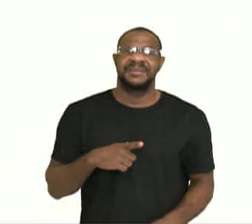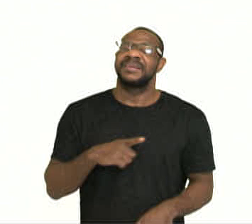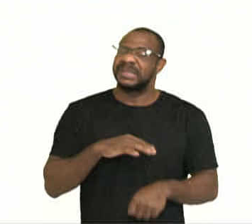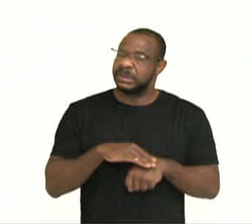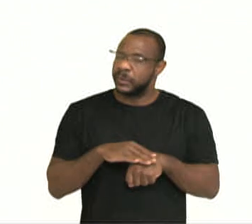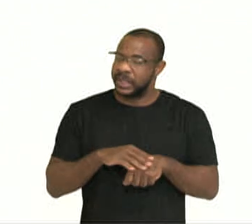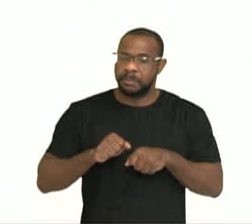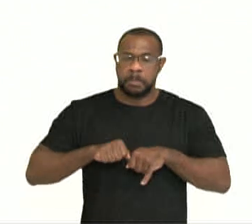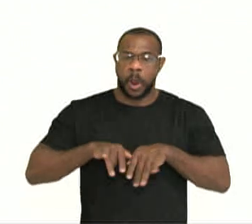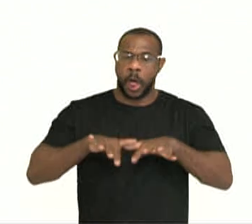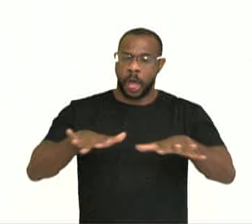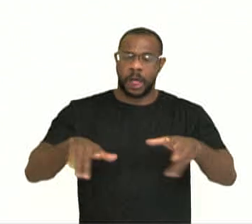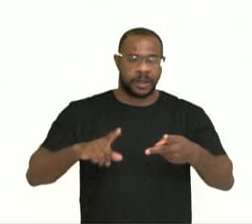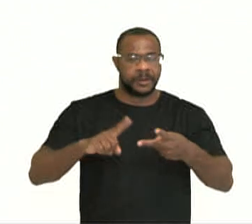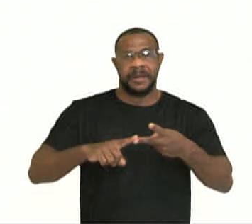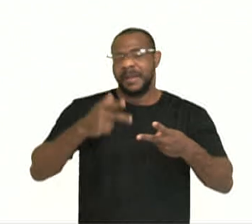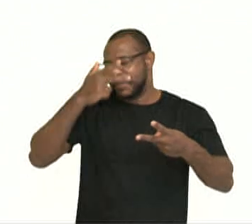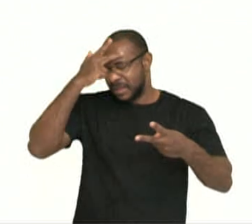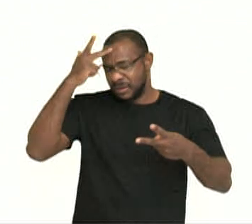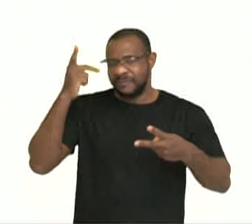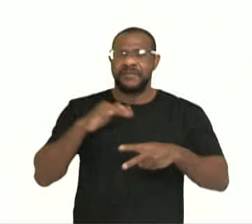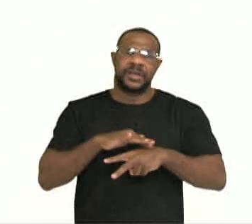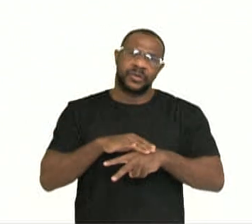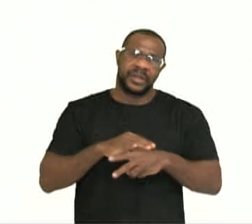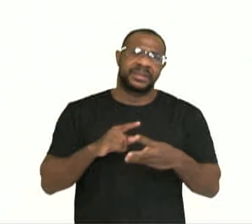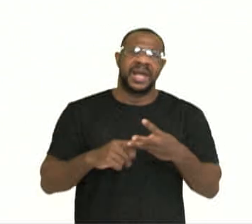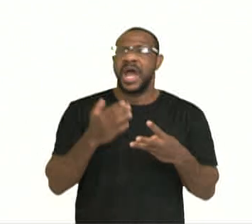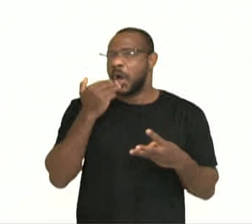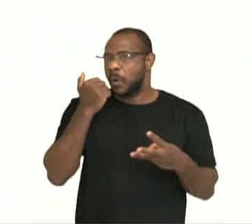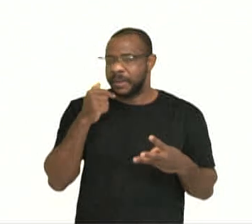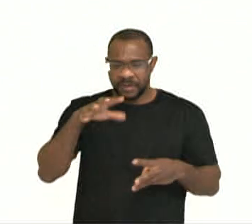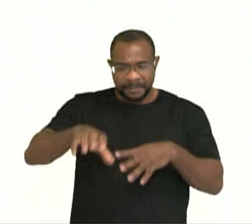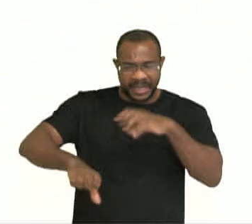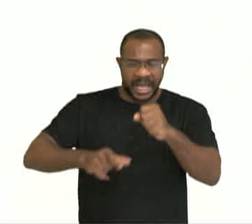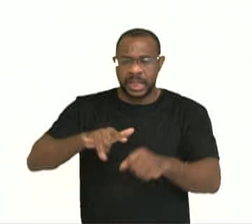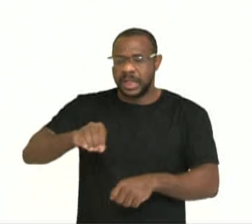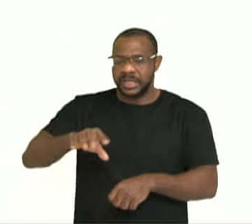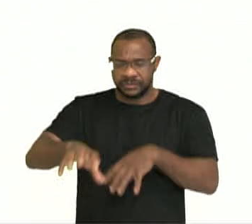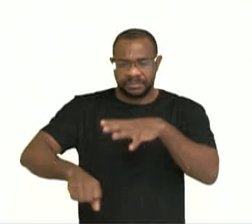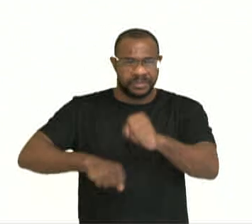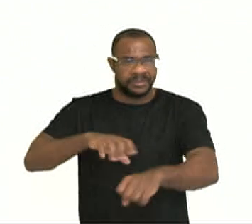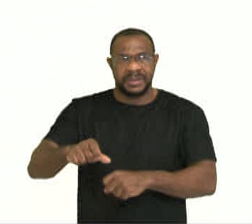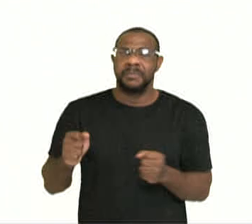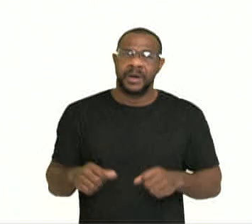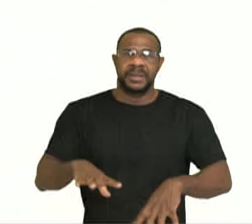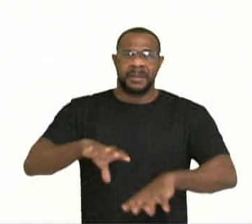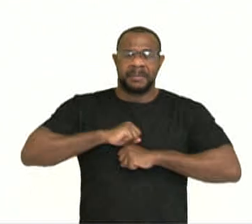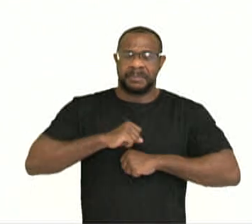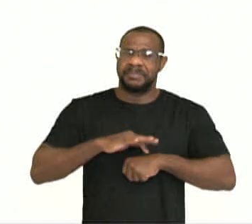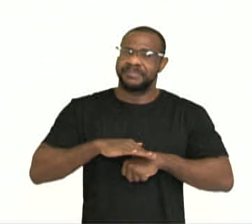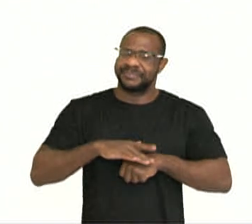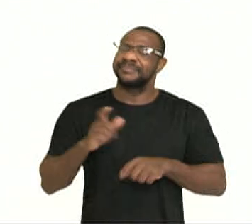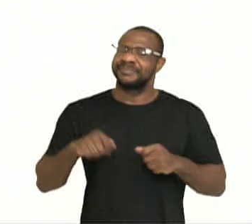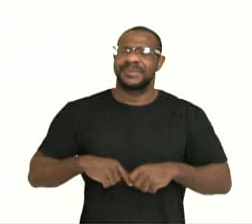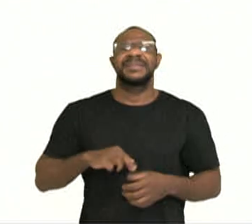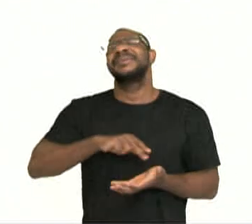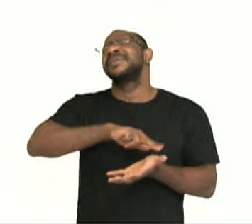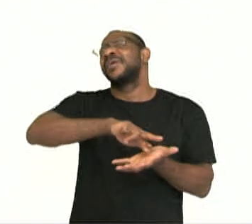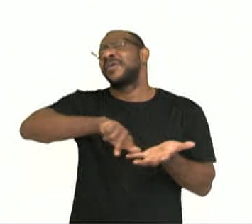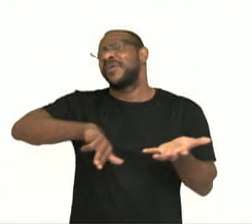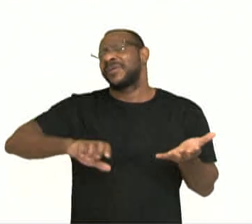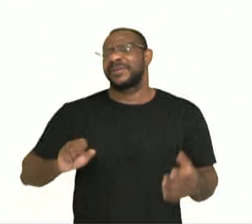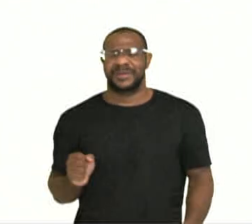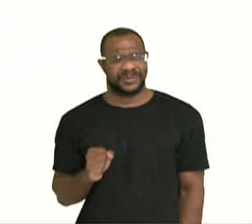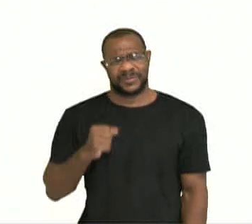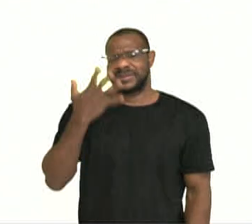de doenças, né? As pessoas vão buscar, por exemplo, alimentos ali muitas vezes e podem se contaminar e uma série de outros